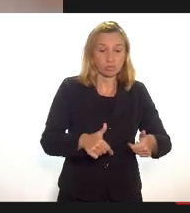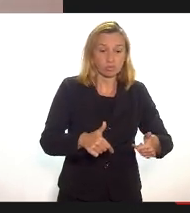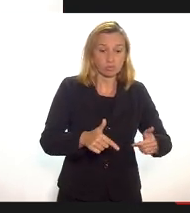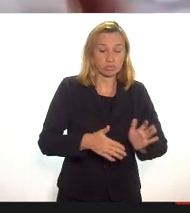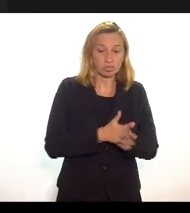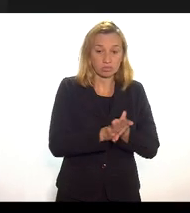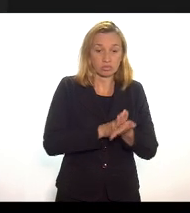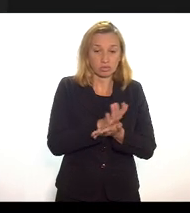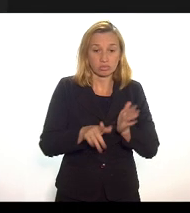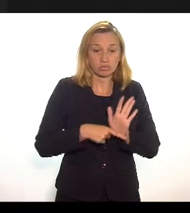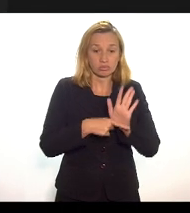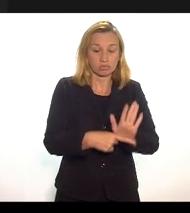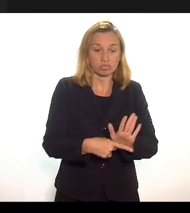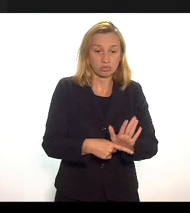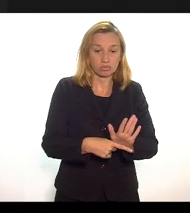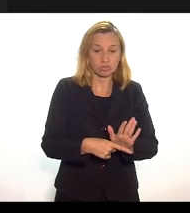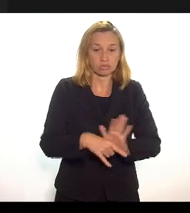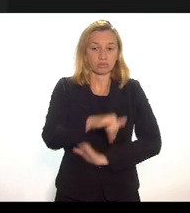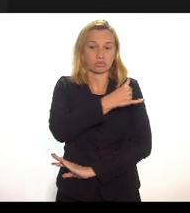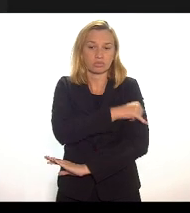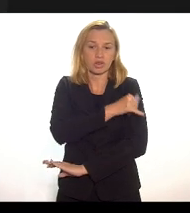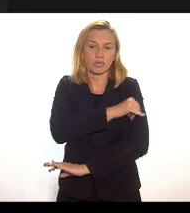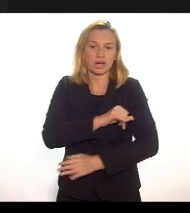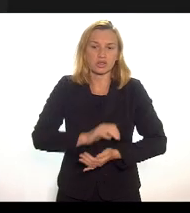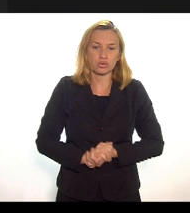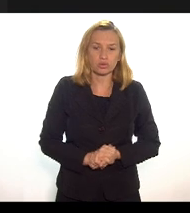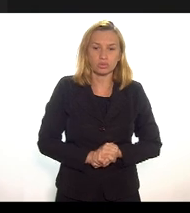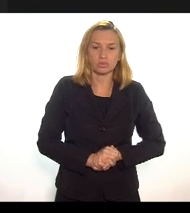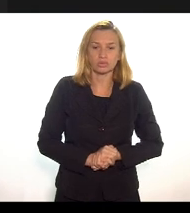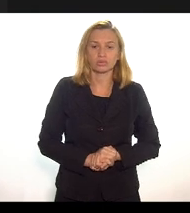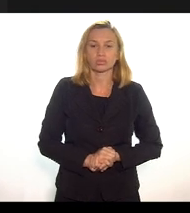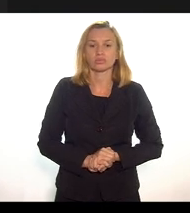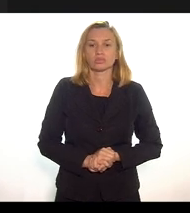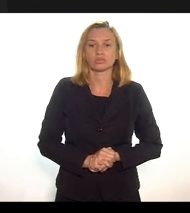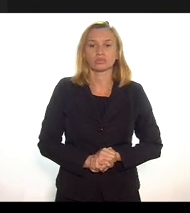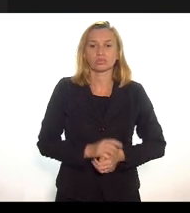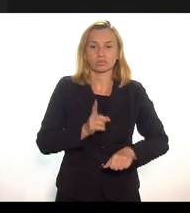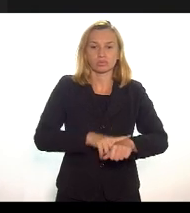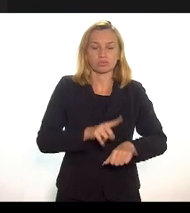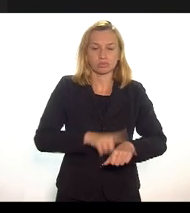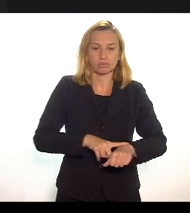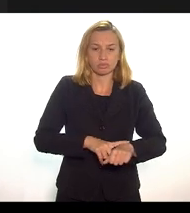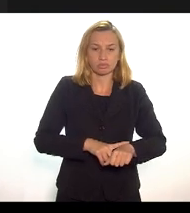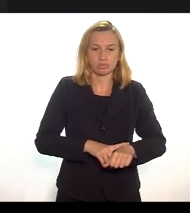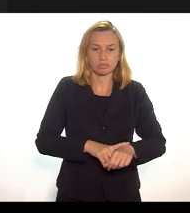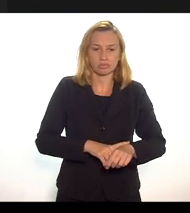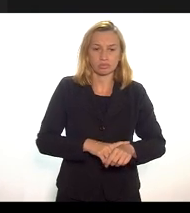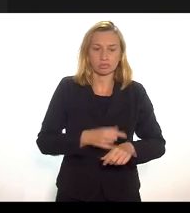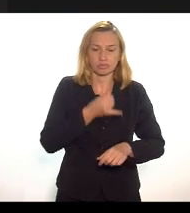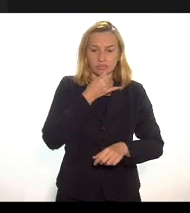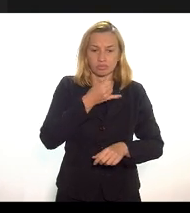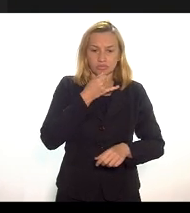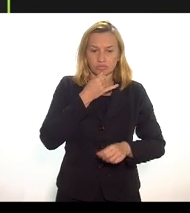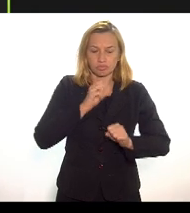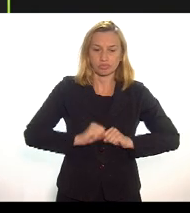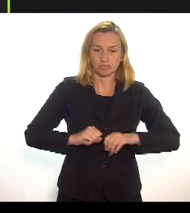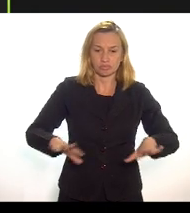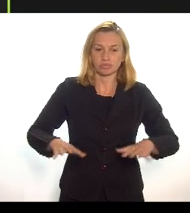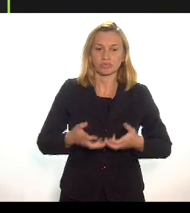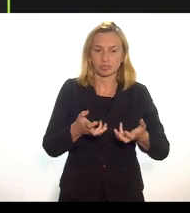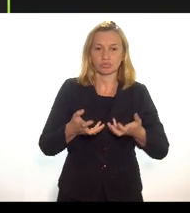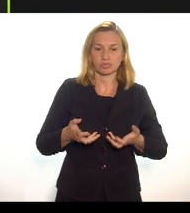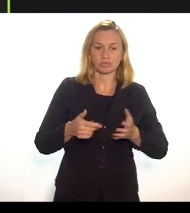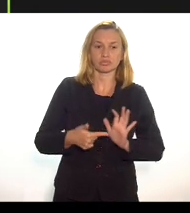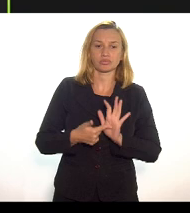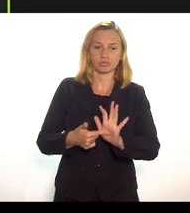que tem 6 hospitais que poderia servir no momento de desespero da questão da pandemia. Então, eu queria deixar aqui meu recado a todos os